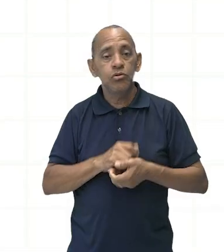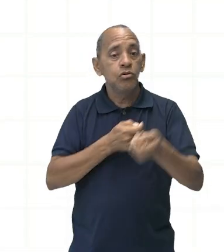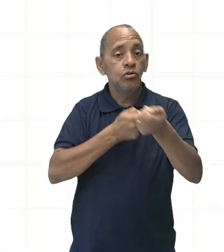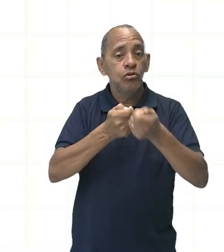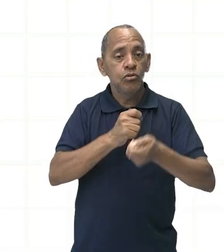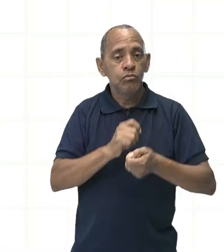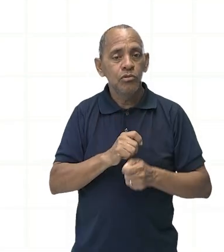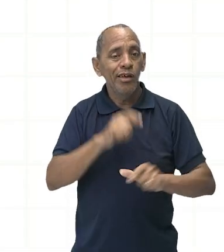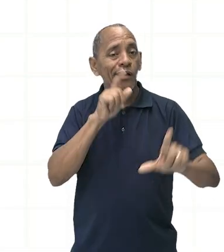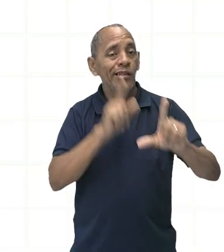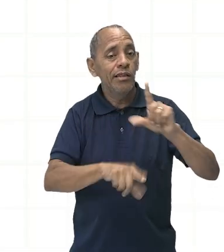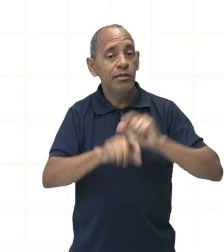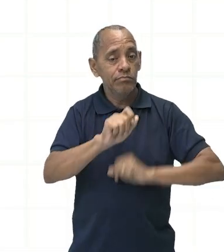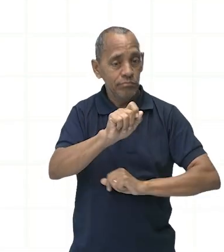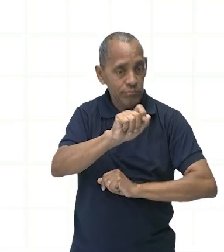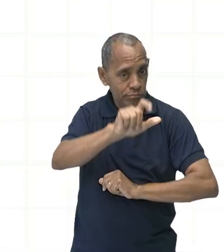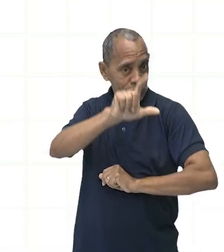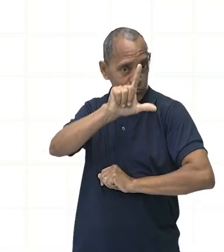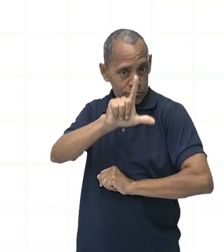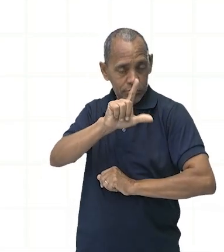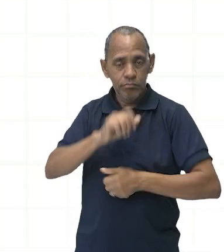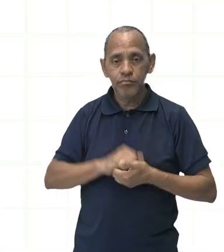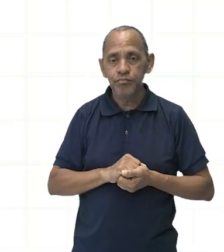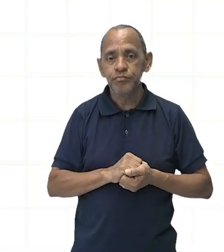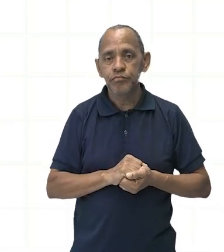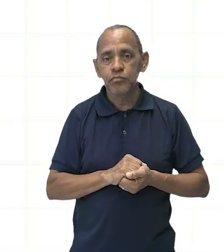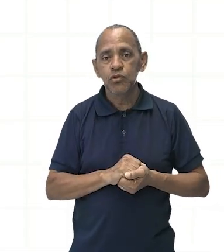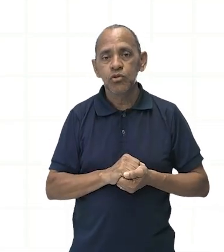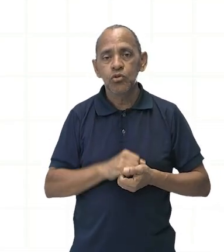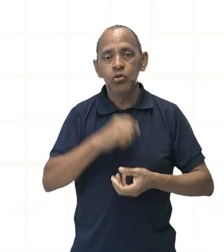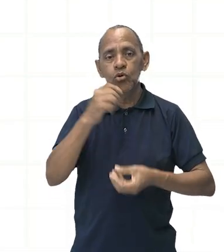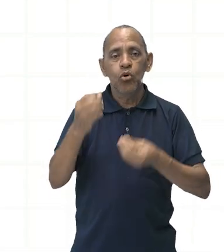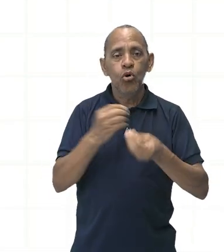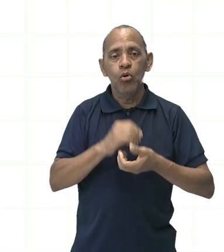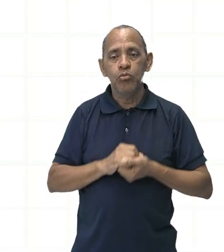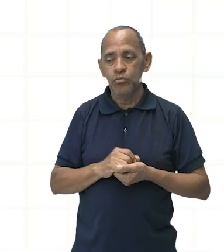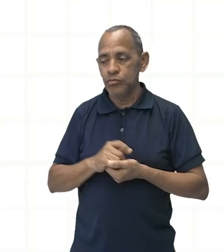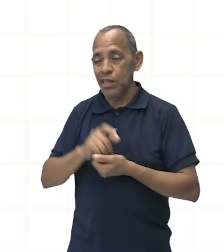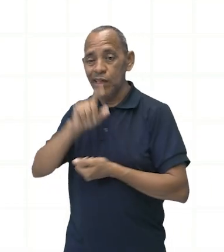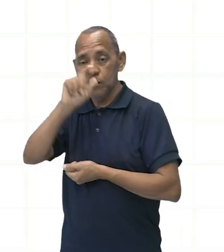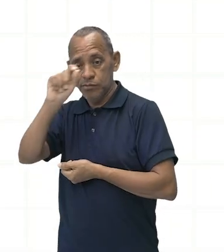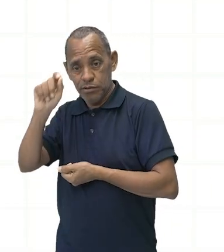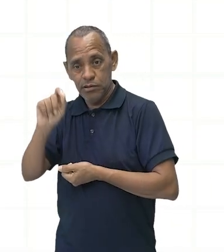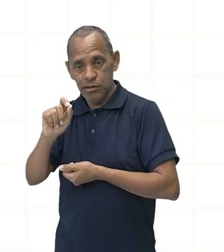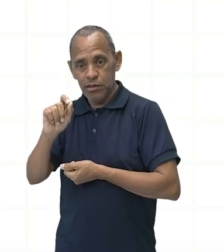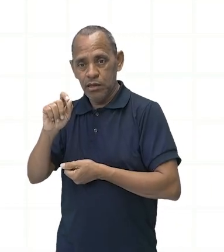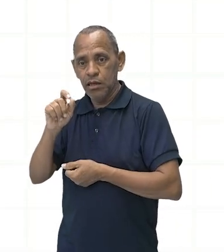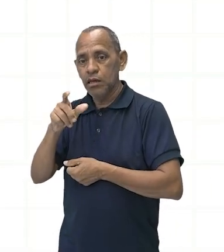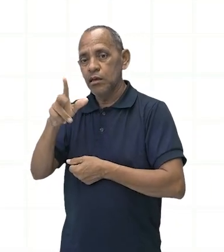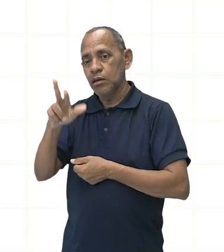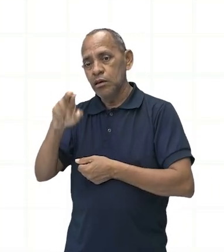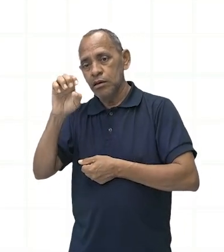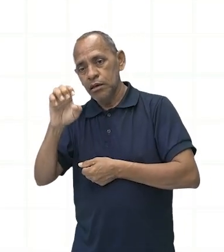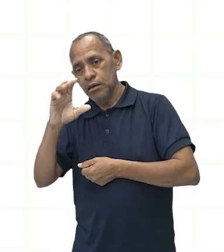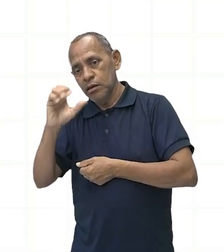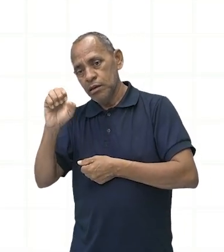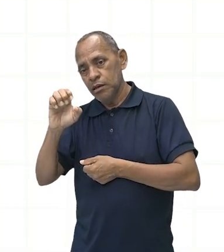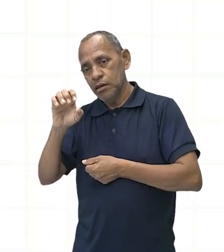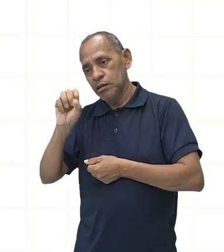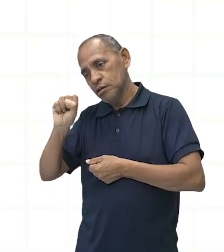letra maiúscula. E quando a gente fala da sua forma recessiva, é quando a gente trata